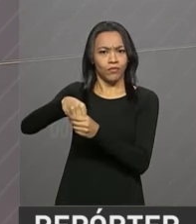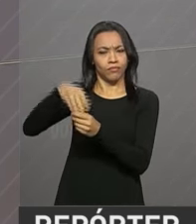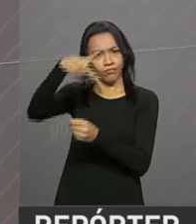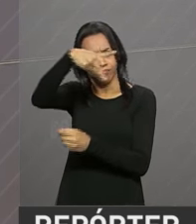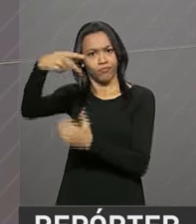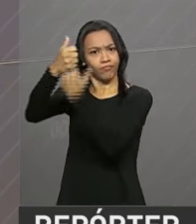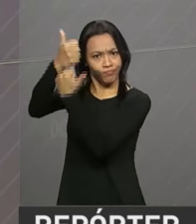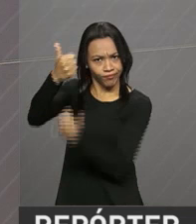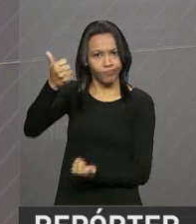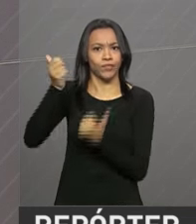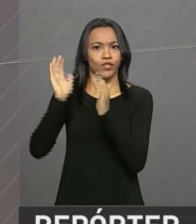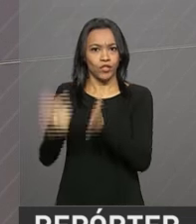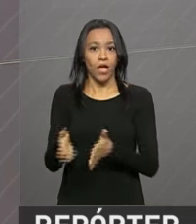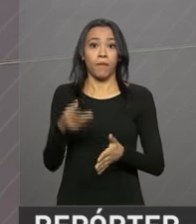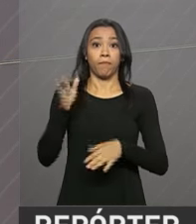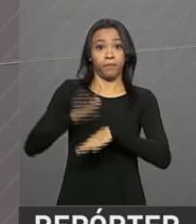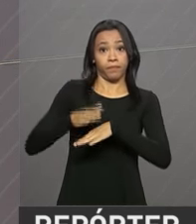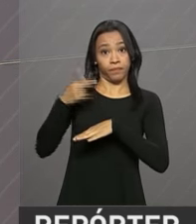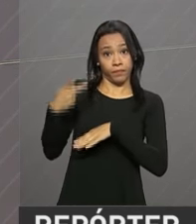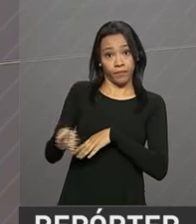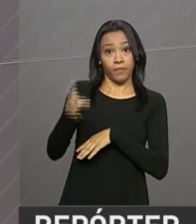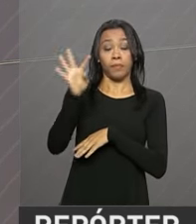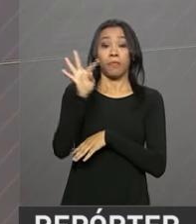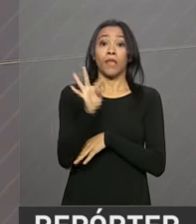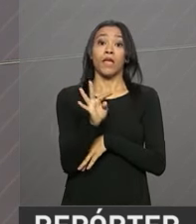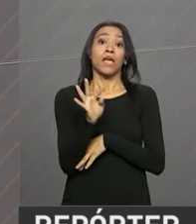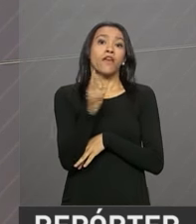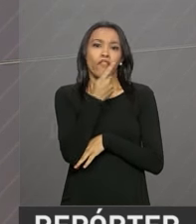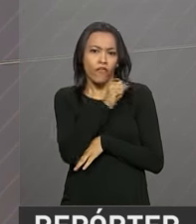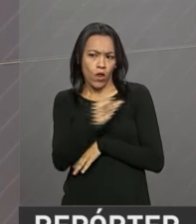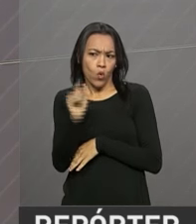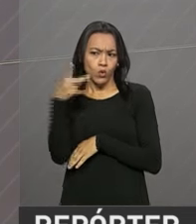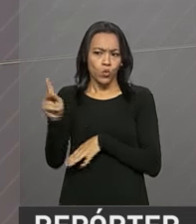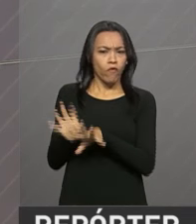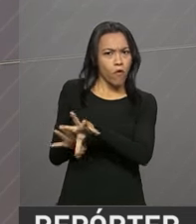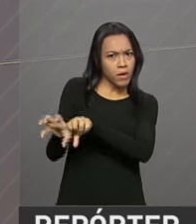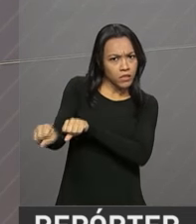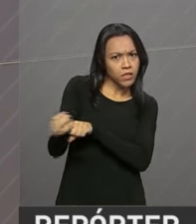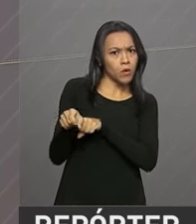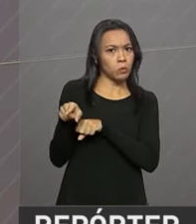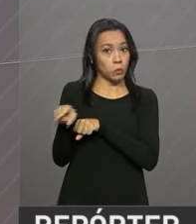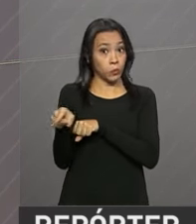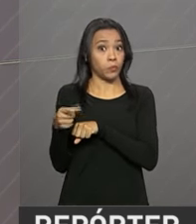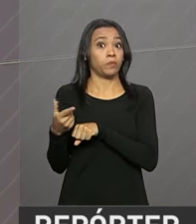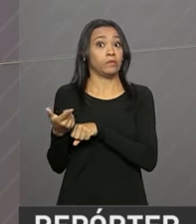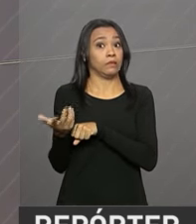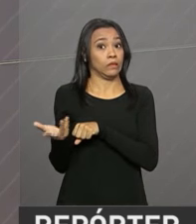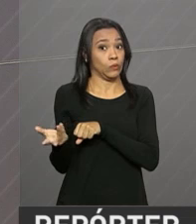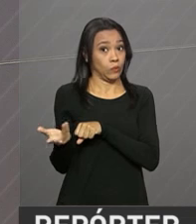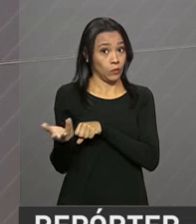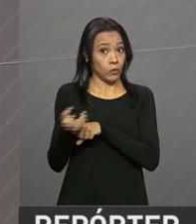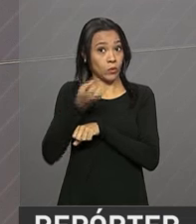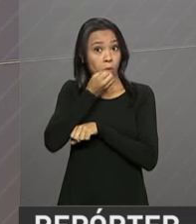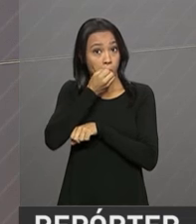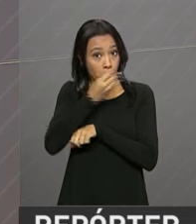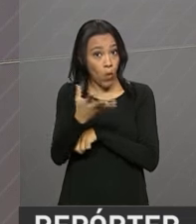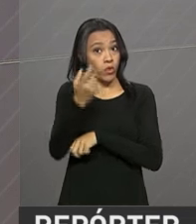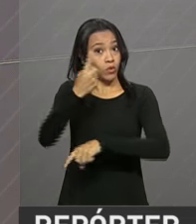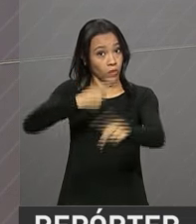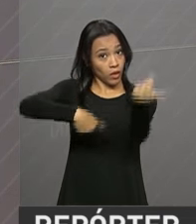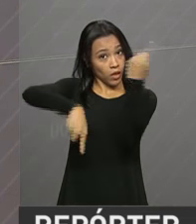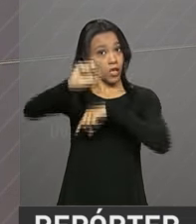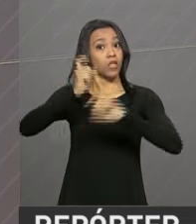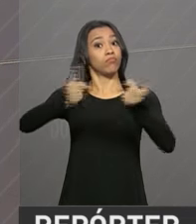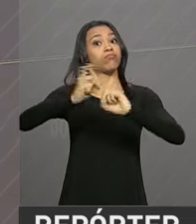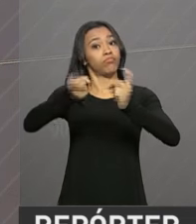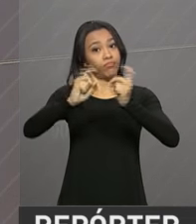Segundo Tombini, as qualidades de Ilan Goldfein e sua formação o credenciam a uma bem-sucedida gestão